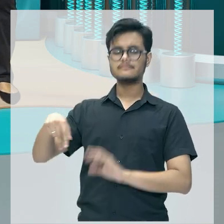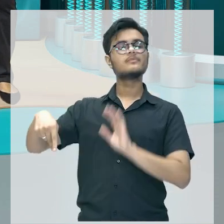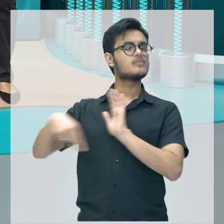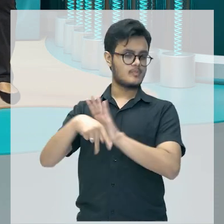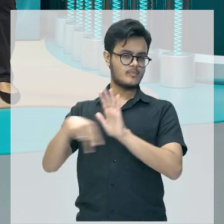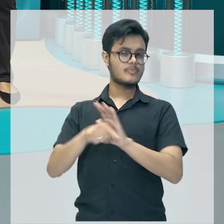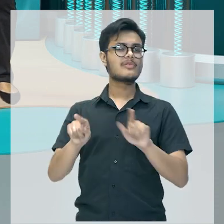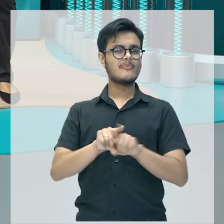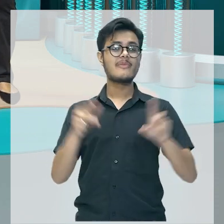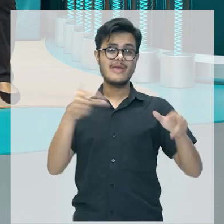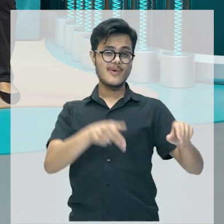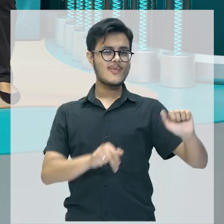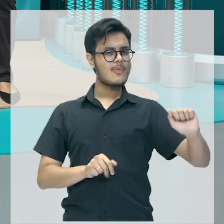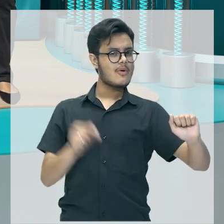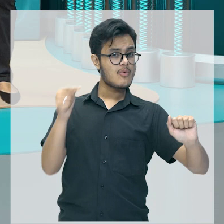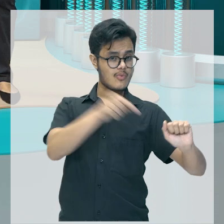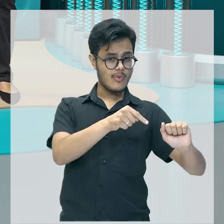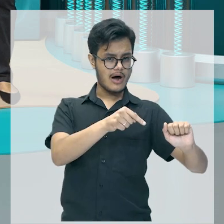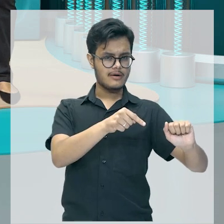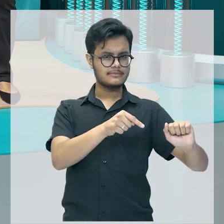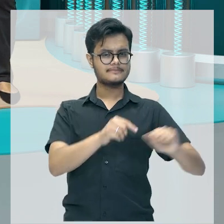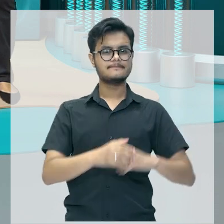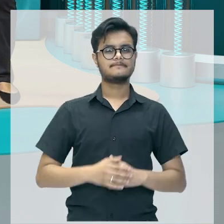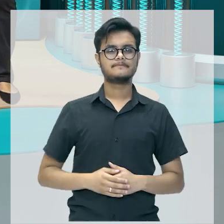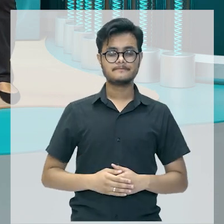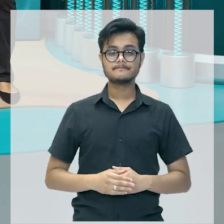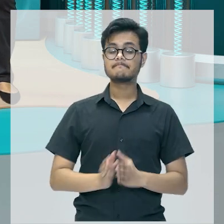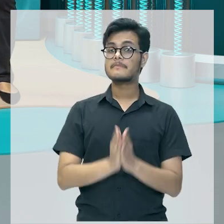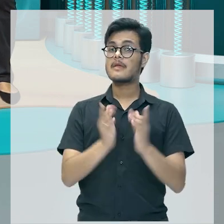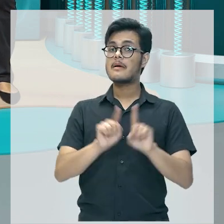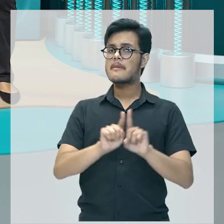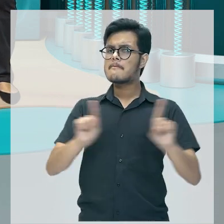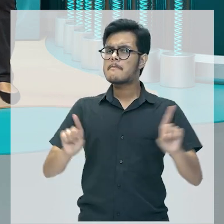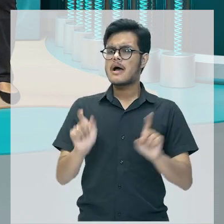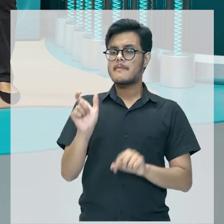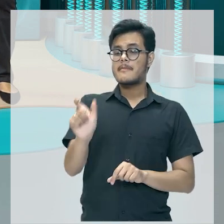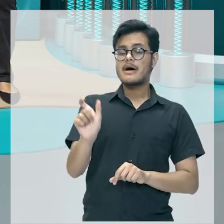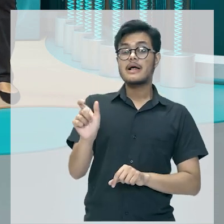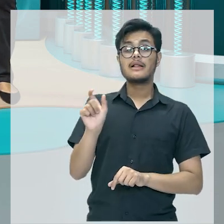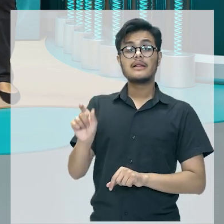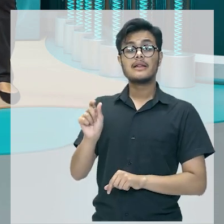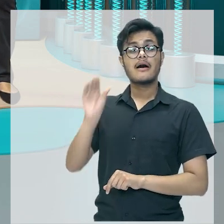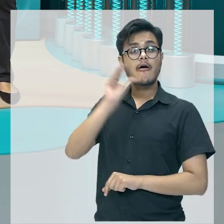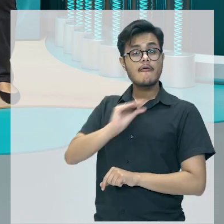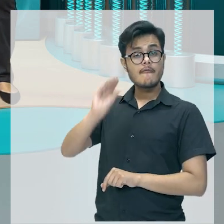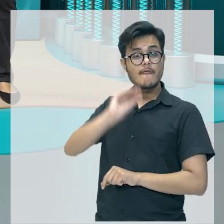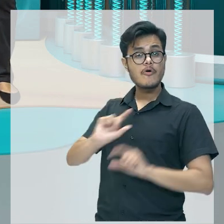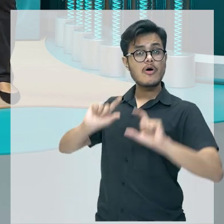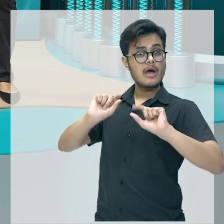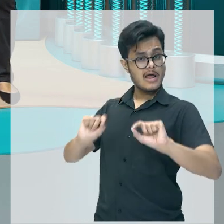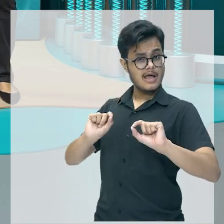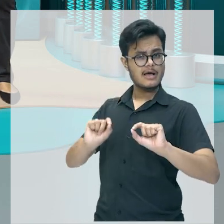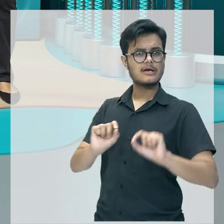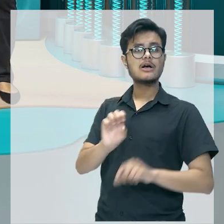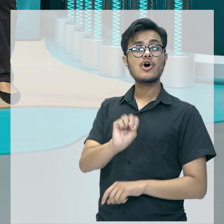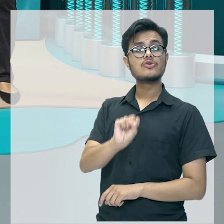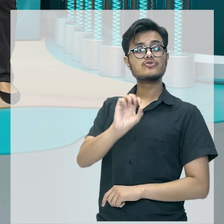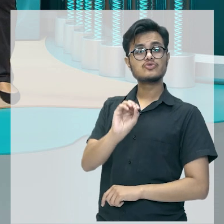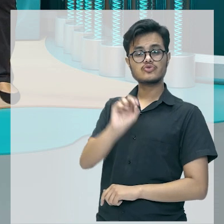artigo indefinido. Indefinite article N. Indefinite article